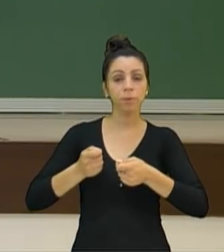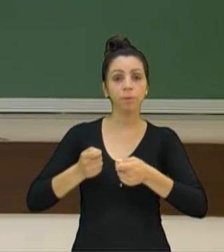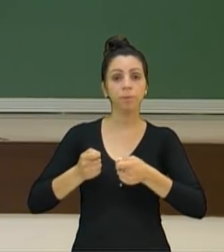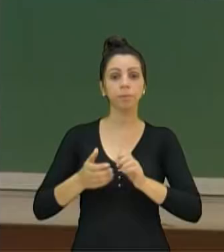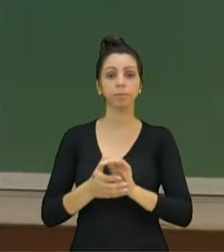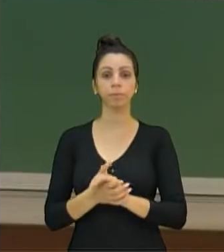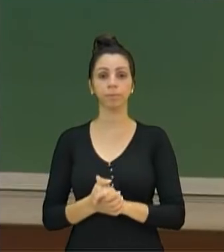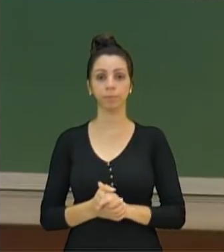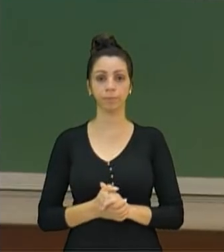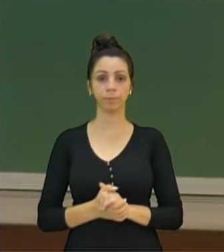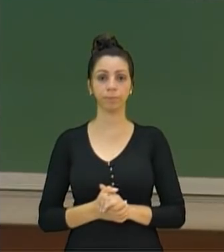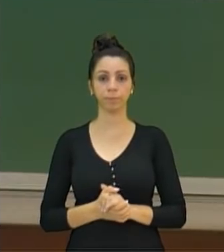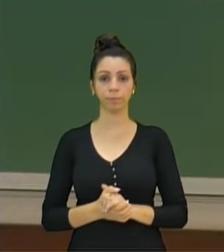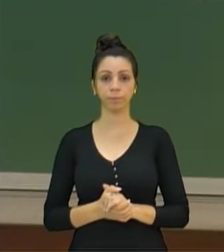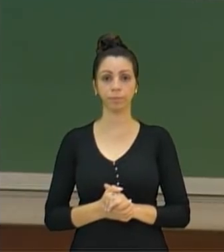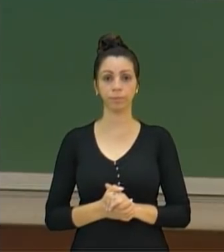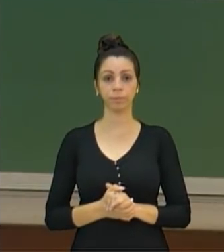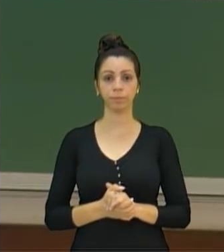executar